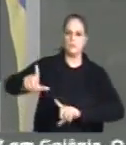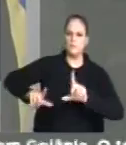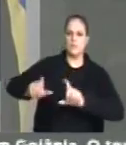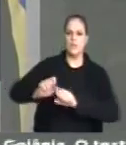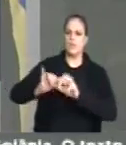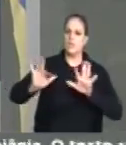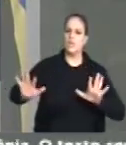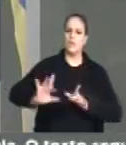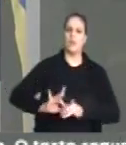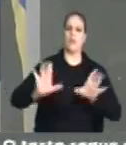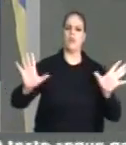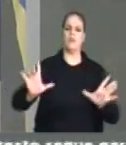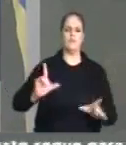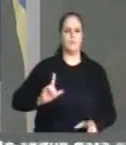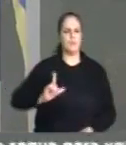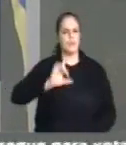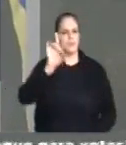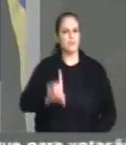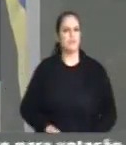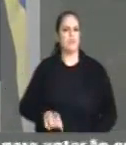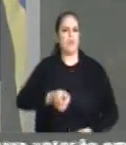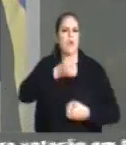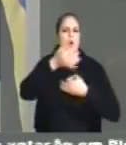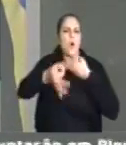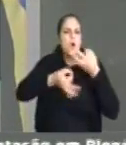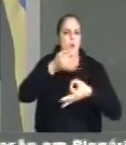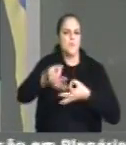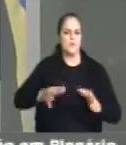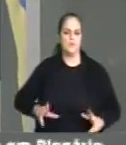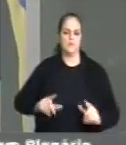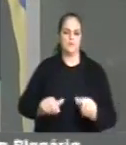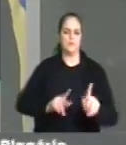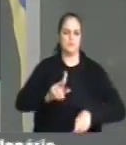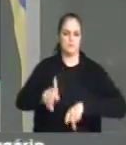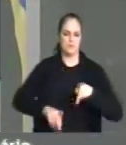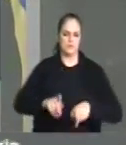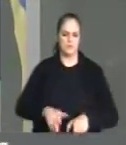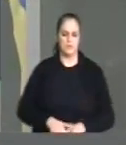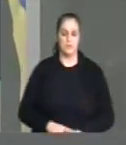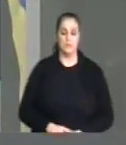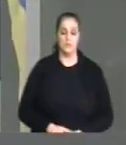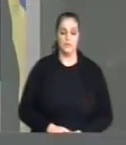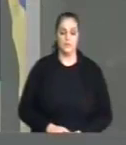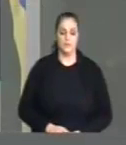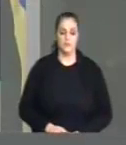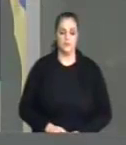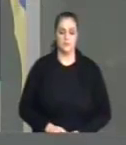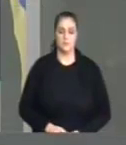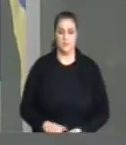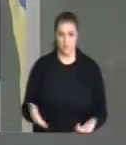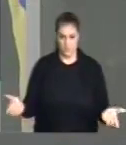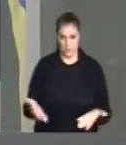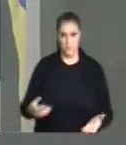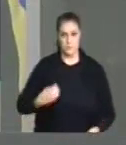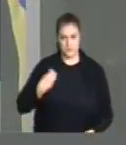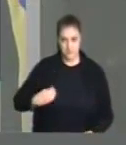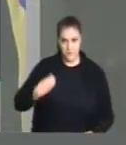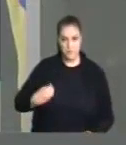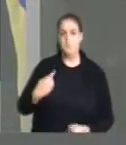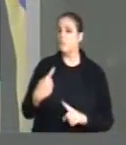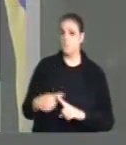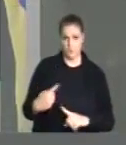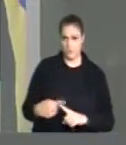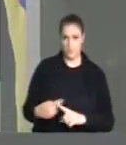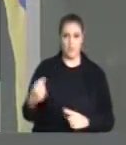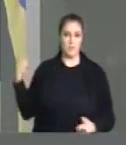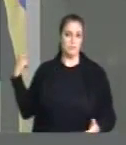pleno direito de expressão garantido a todos os brasileiros. E só chegamos a esse ponto porque personalidades